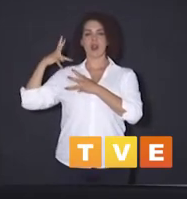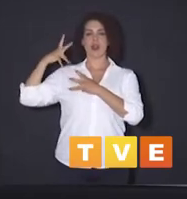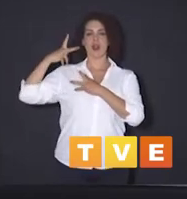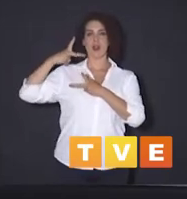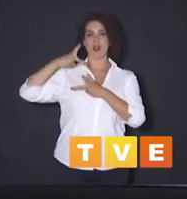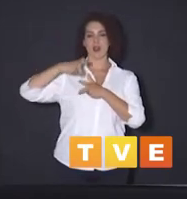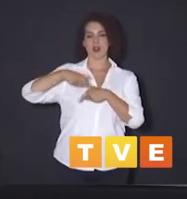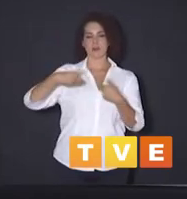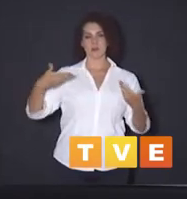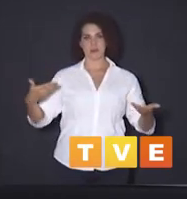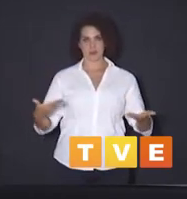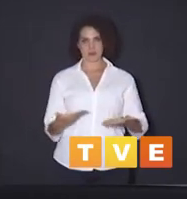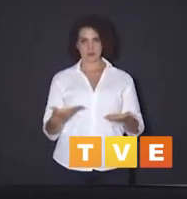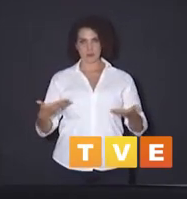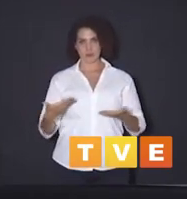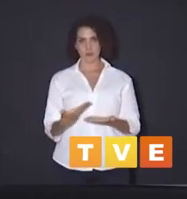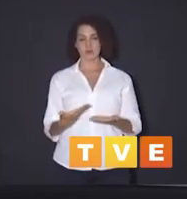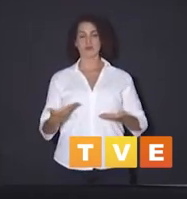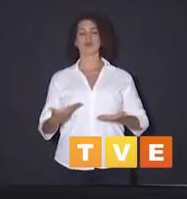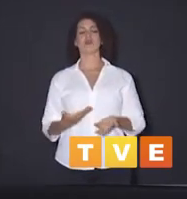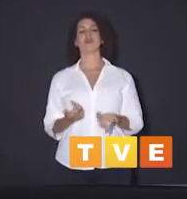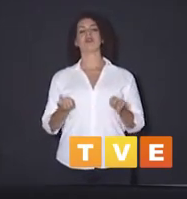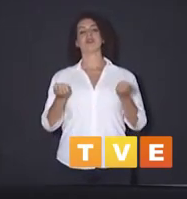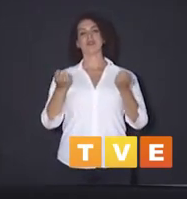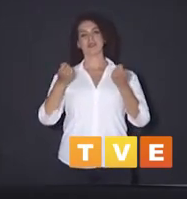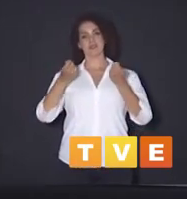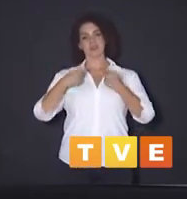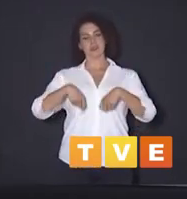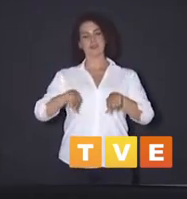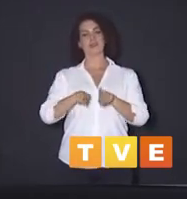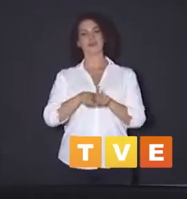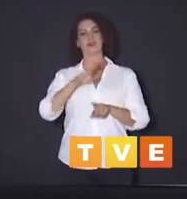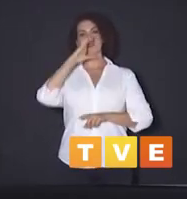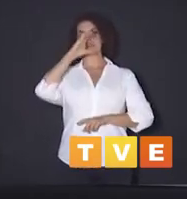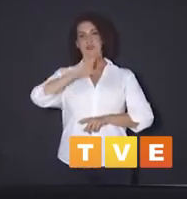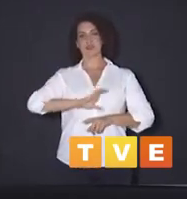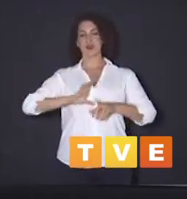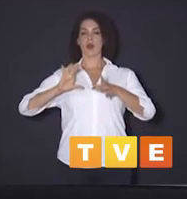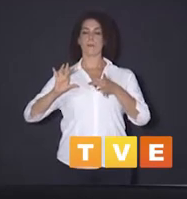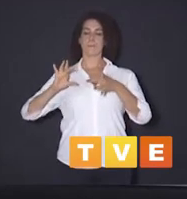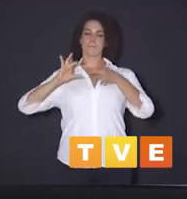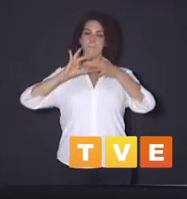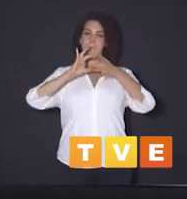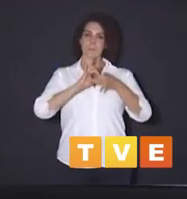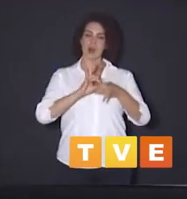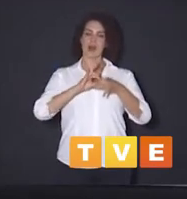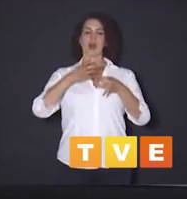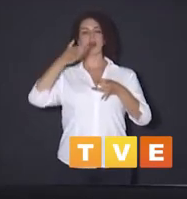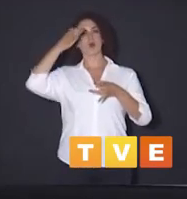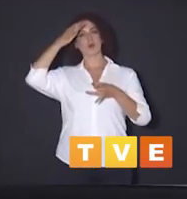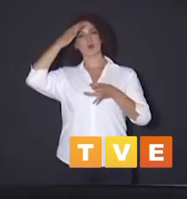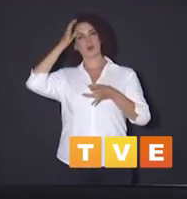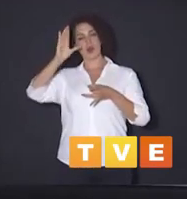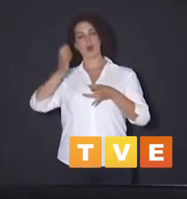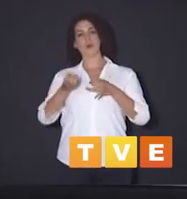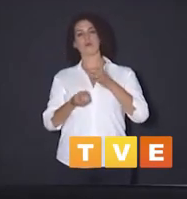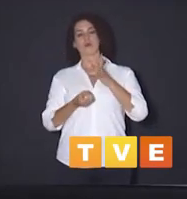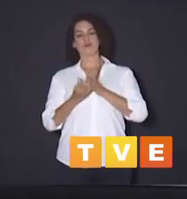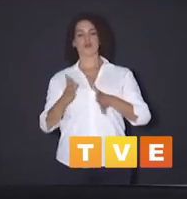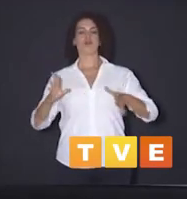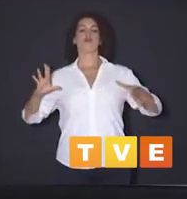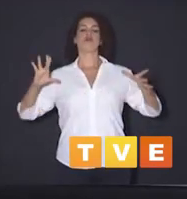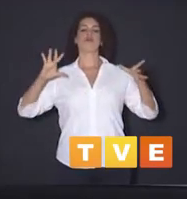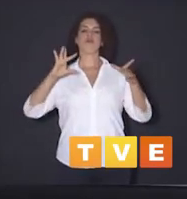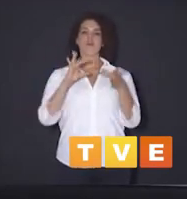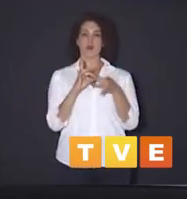ser recuperada para a integração cidadã a integração cultural ea integração produtiva que é o